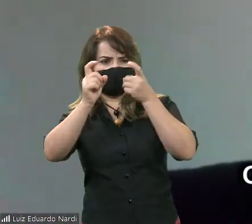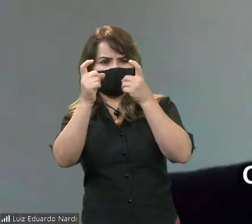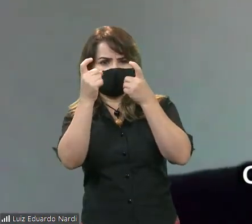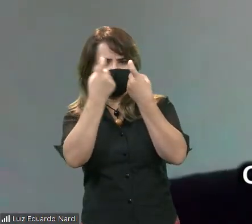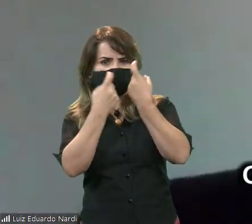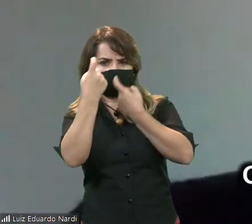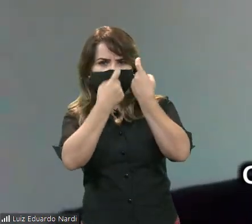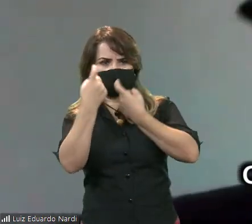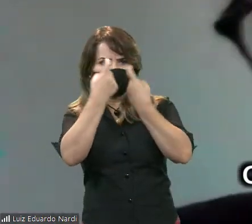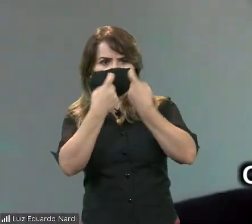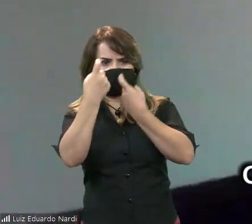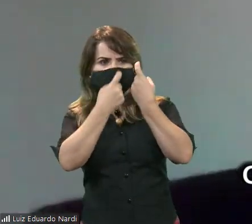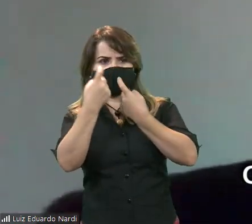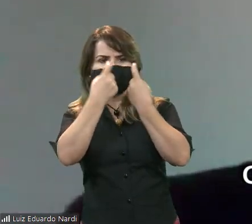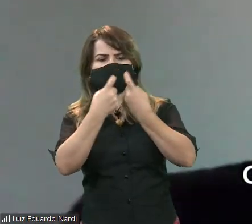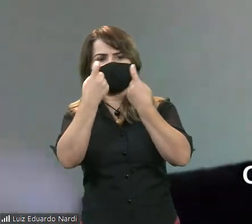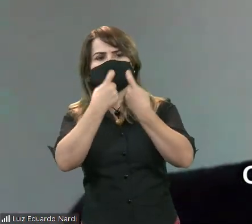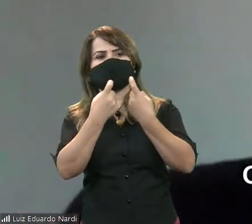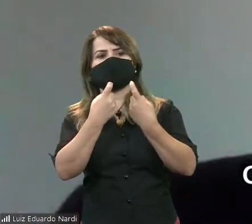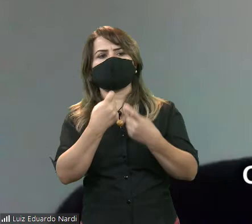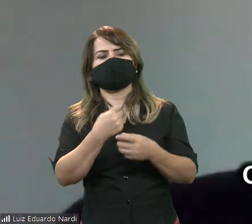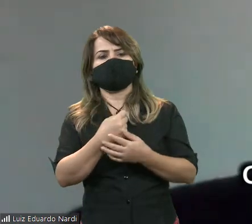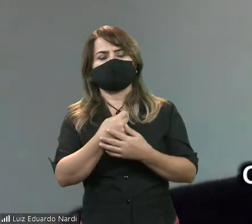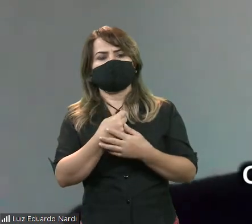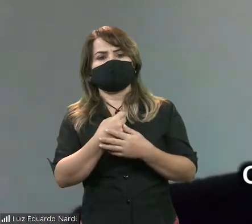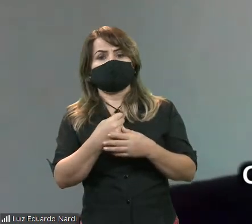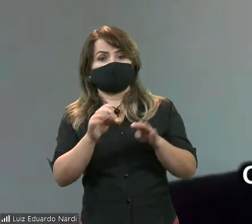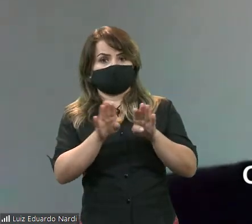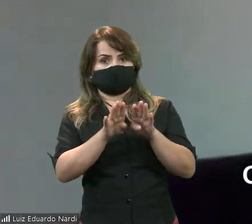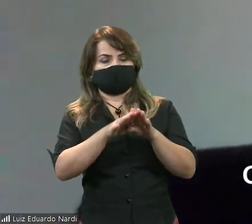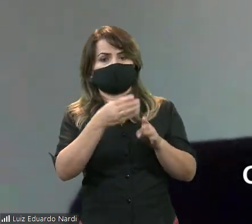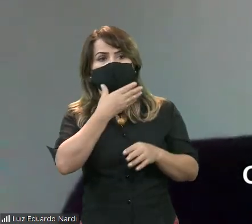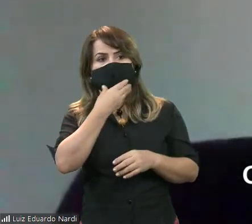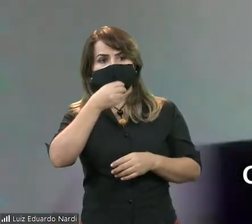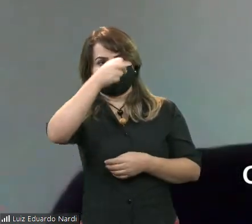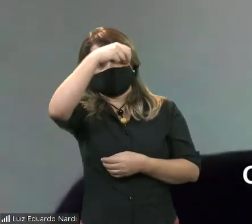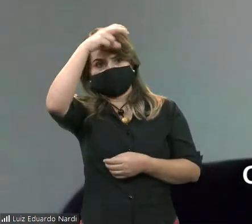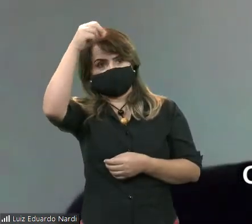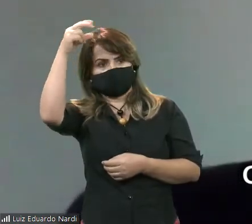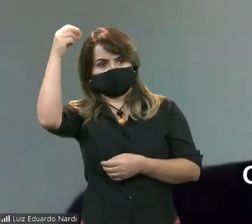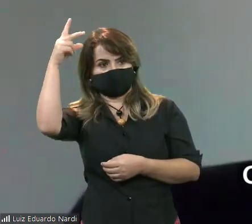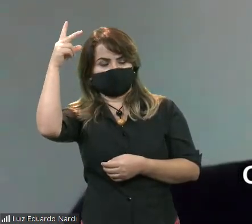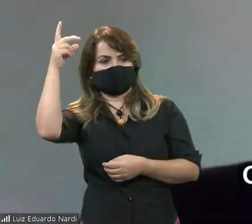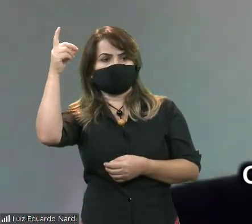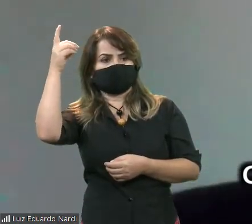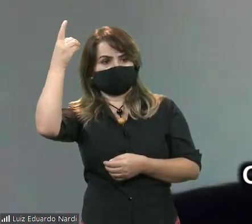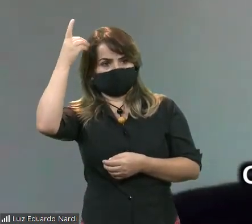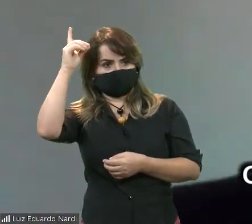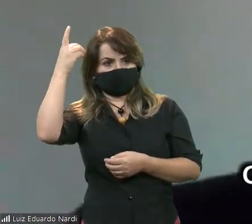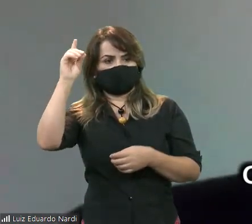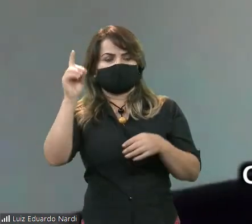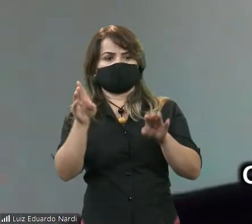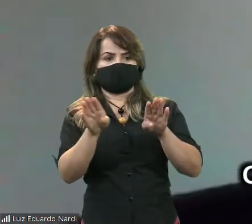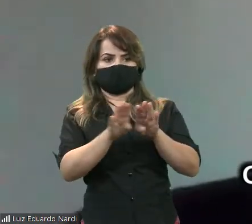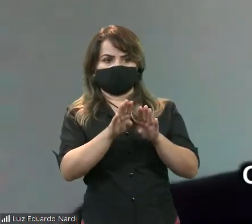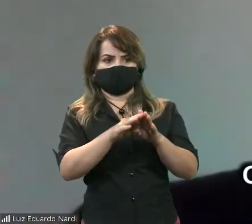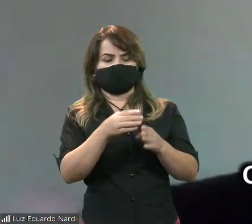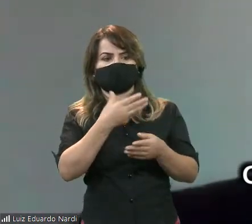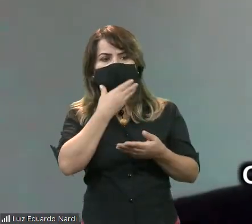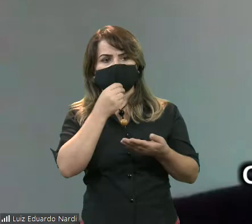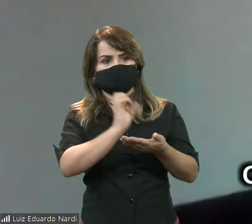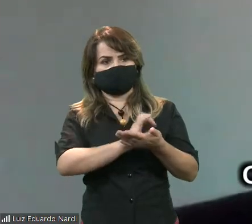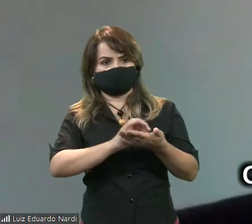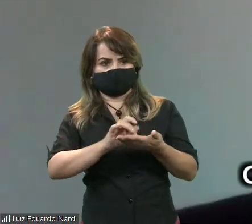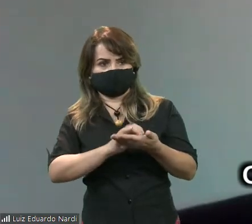preocupadíssimos, e mais ainda o senhor secretário, o senhor prefeito, como enfrentar as dificuldades do momento que nós estamos vivendo do ponto de